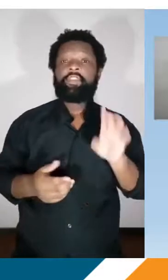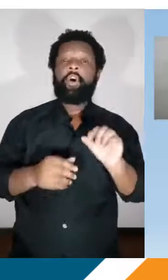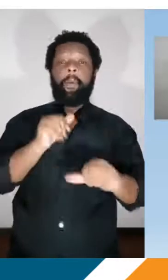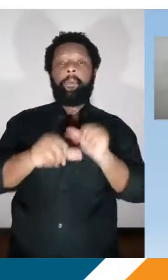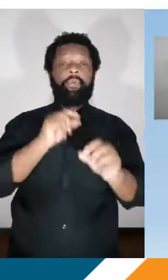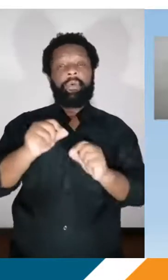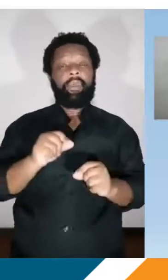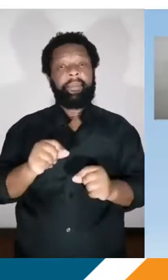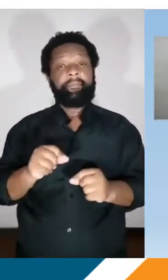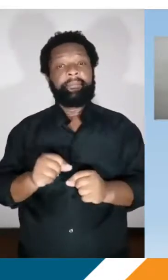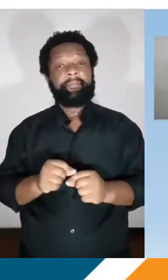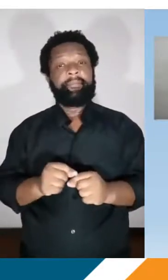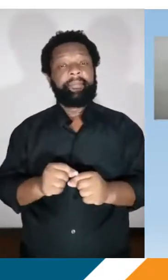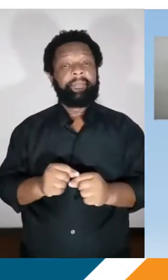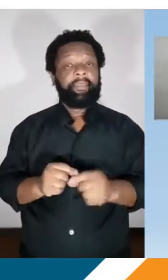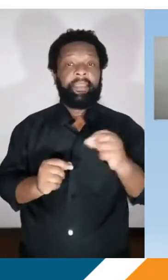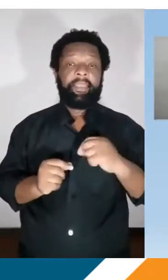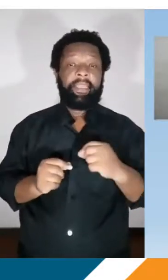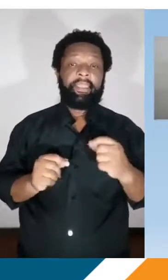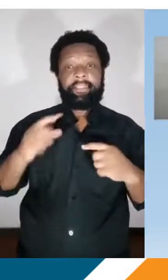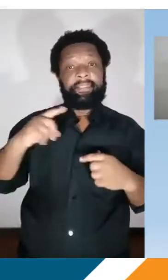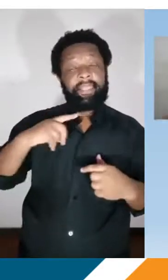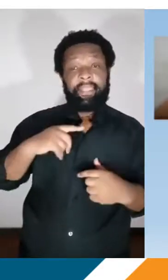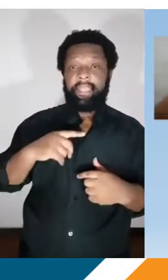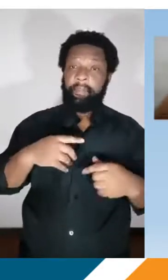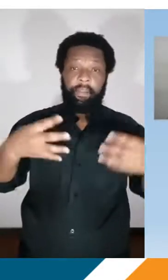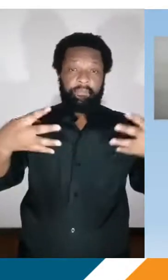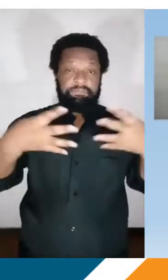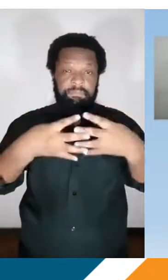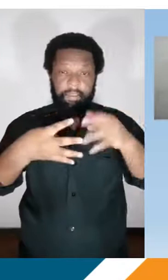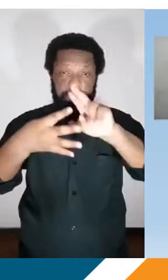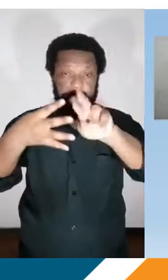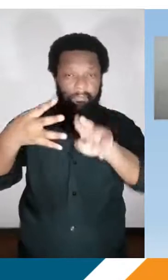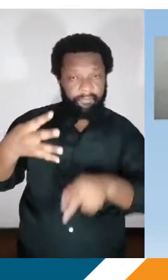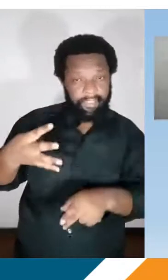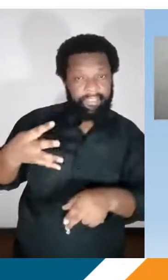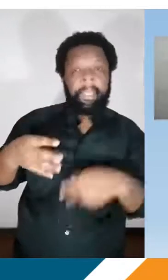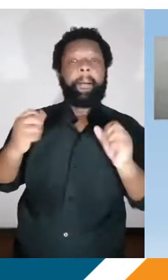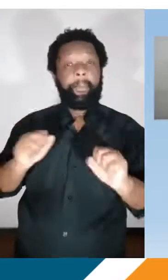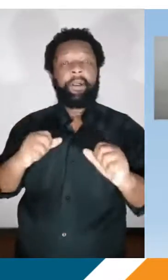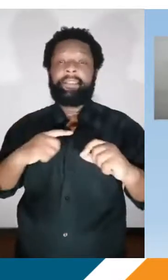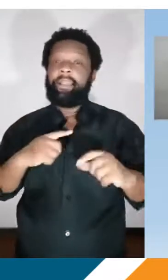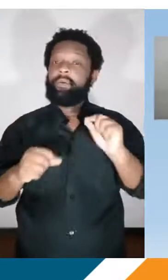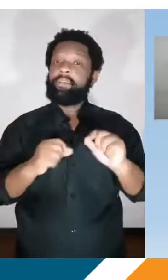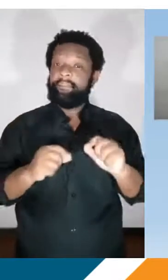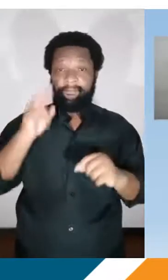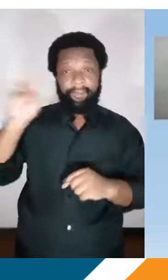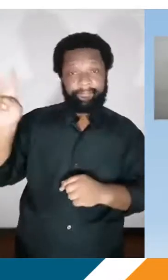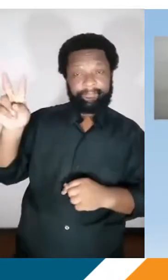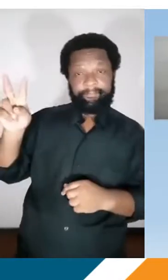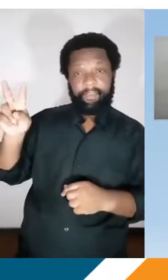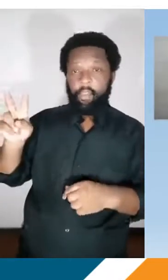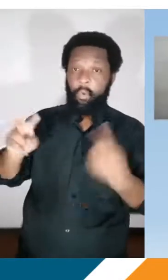disso. Só está mudando realmente essa situação de você ter 4 ligantes diferentes, onde você pode ter uma situação que vocês